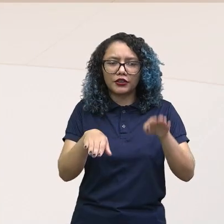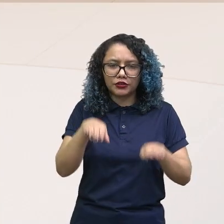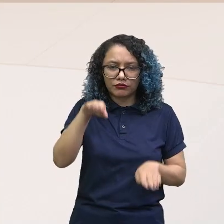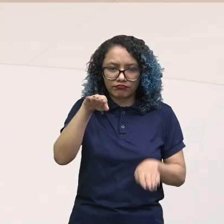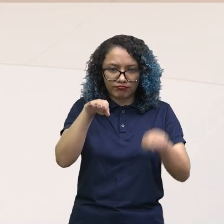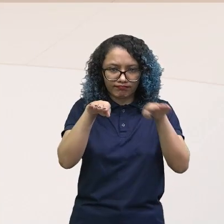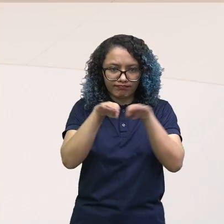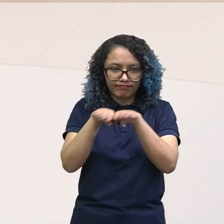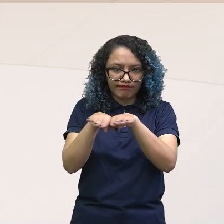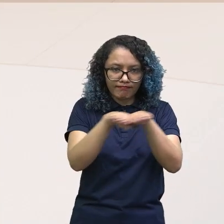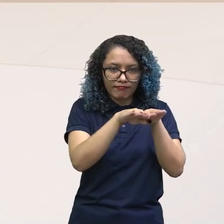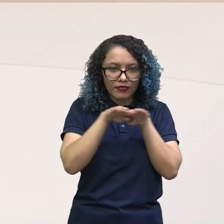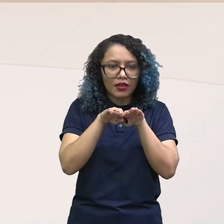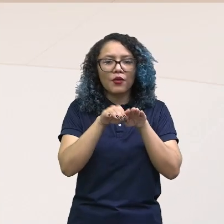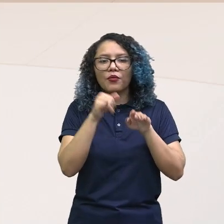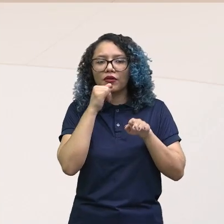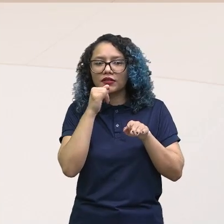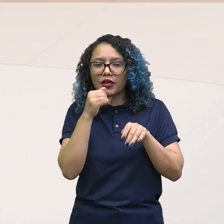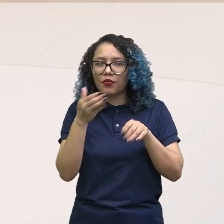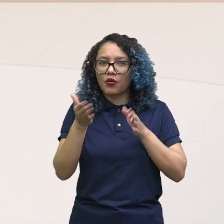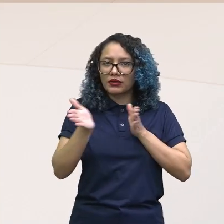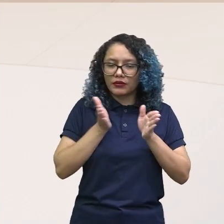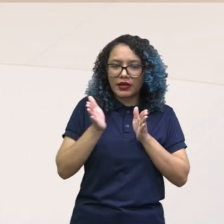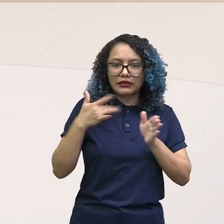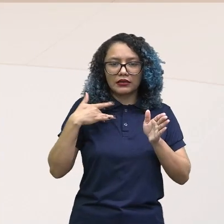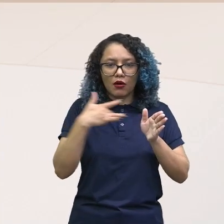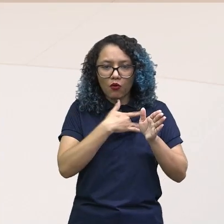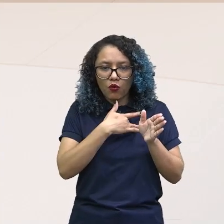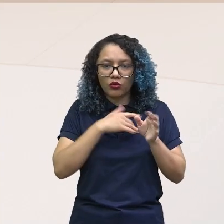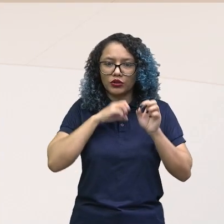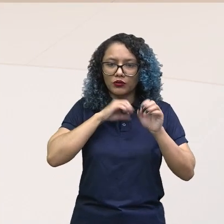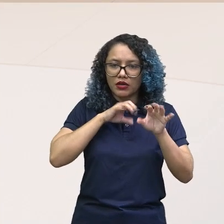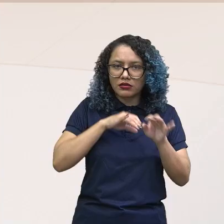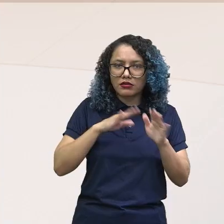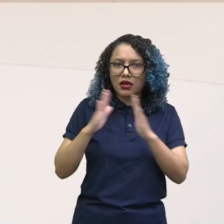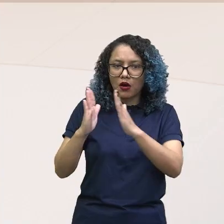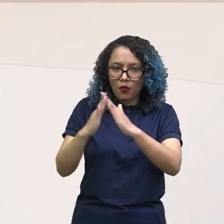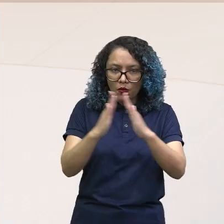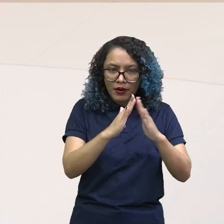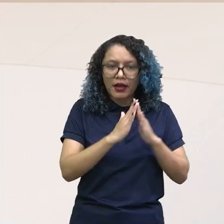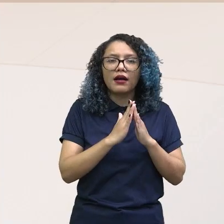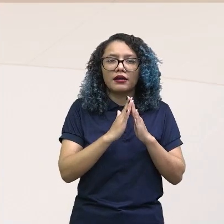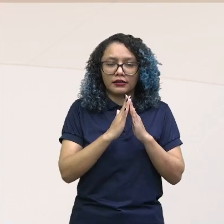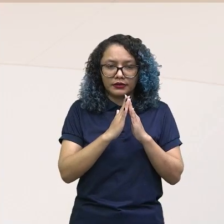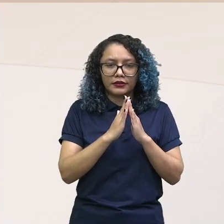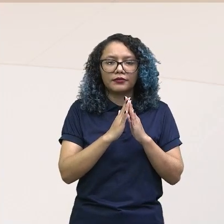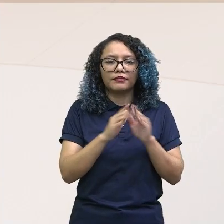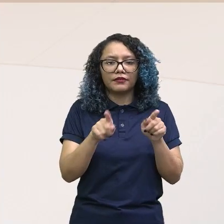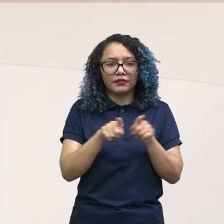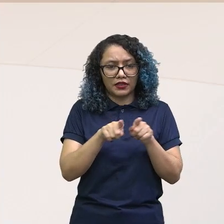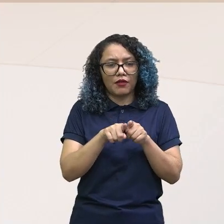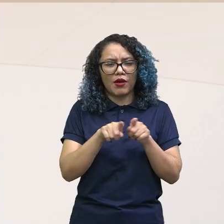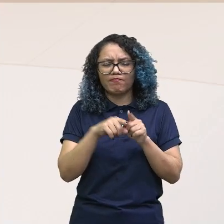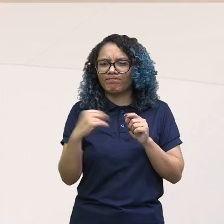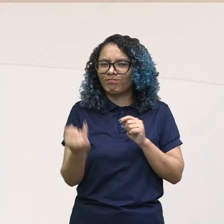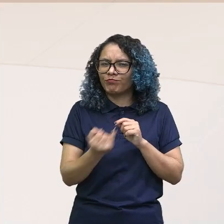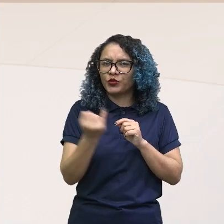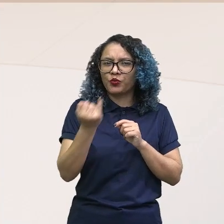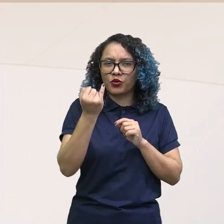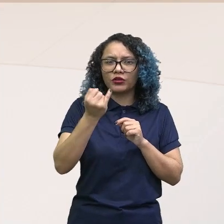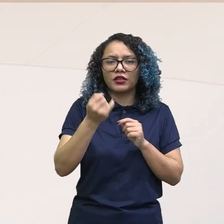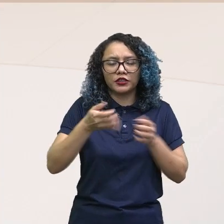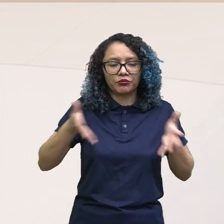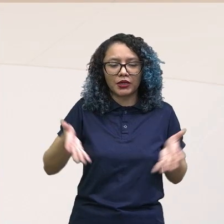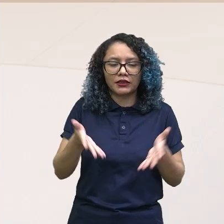oportunidades, como o acesso à saúde, educação e moradia. desempenham um papel fundamental